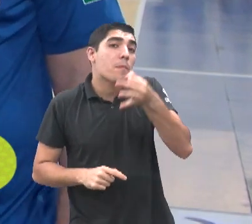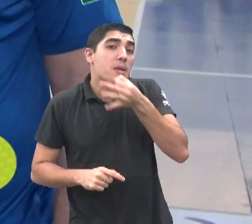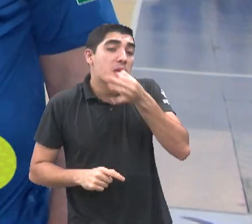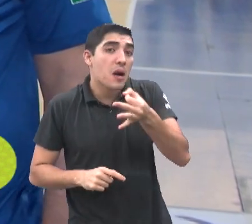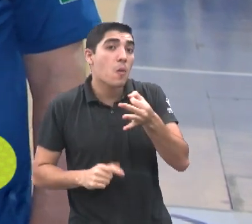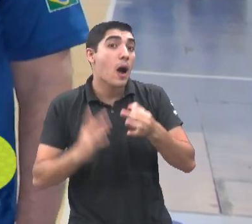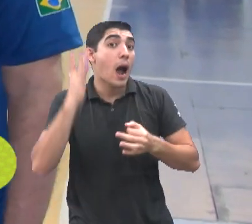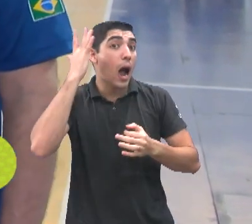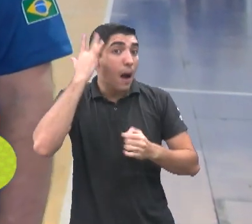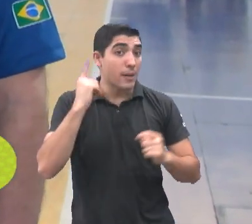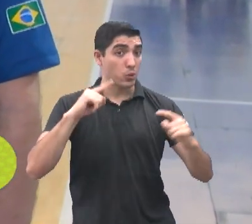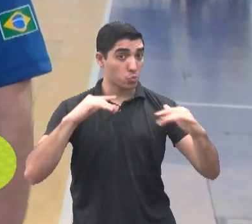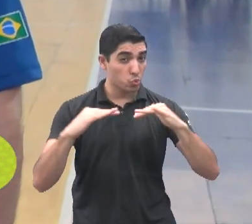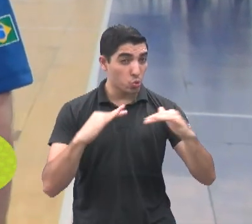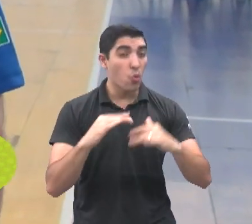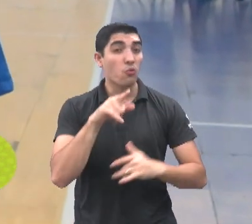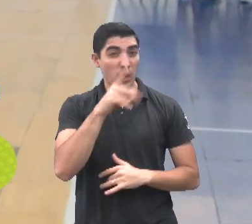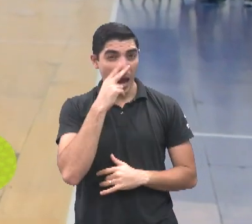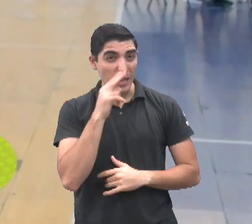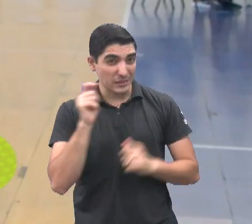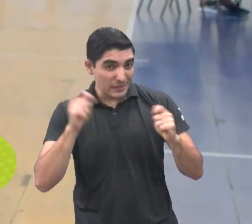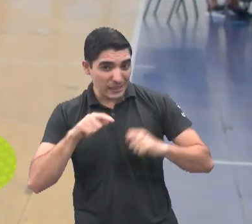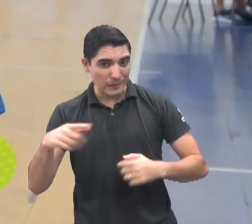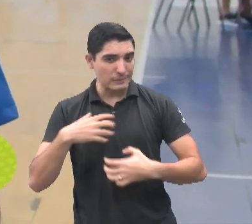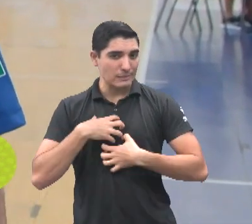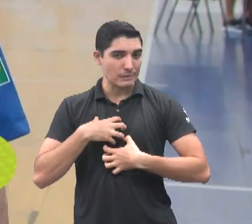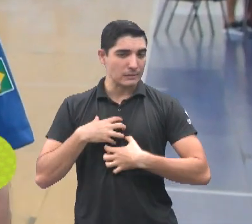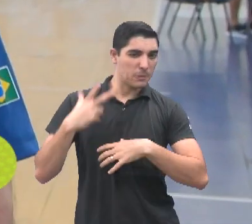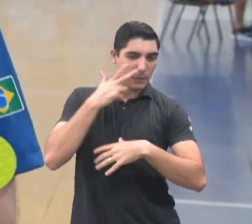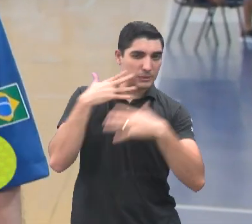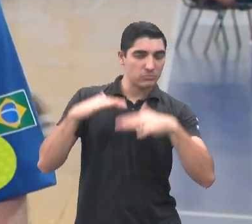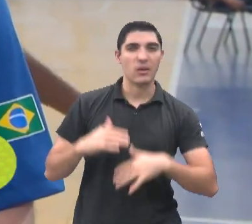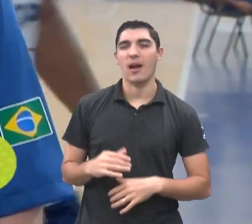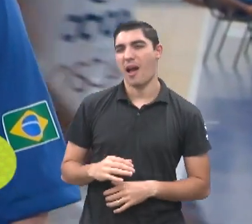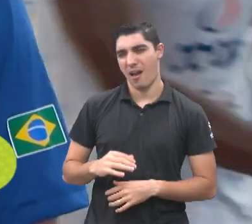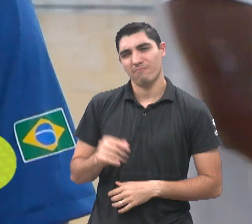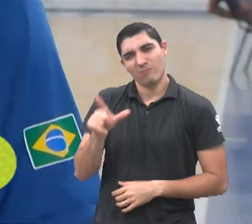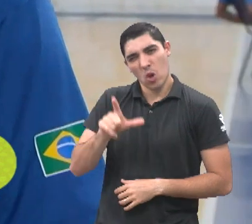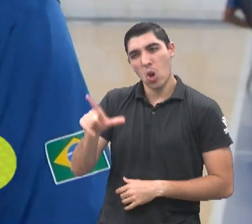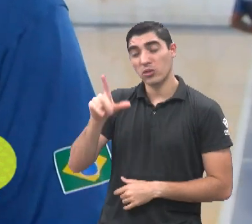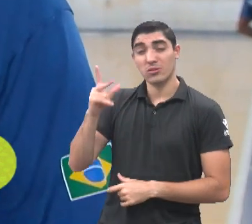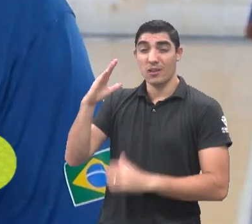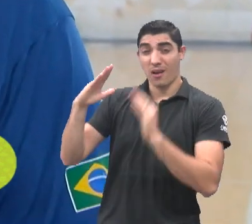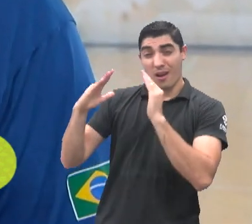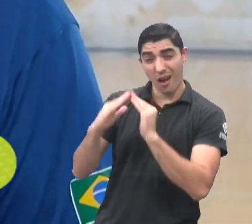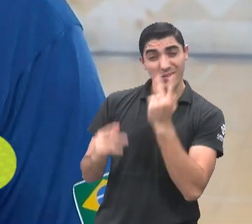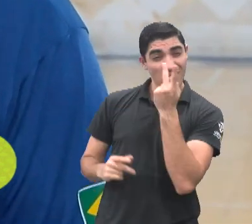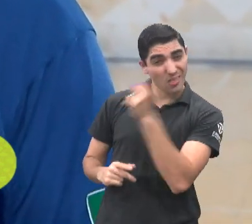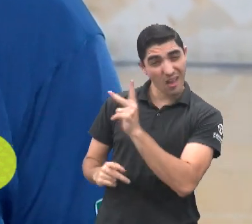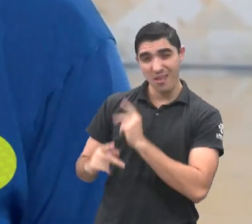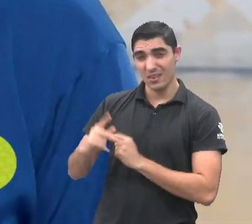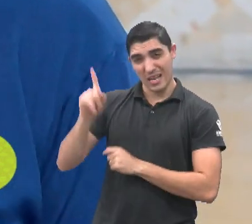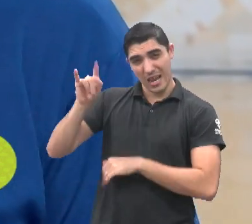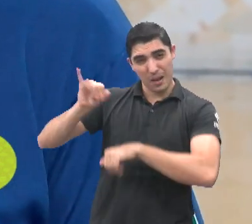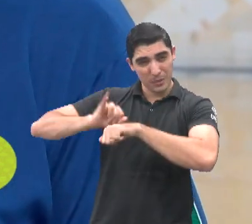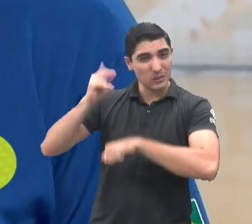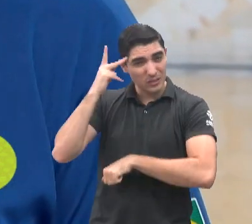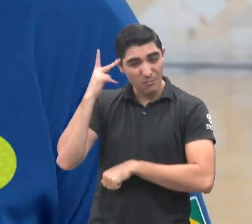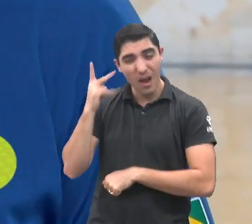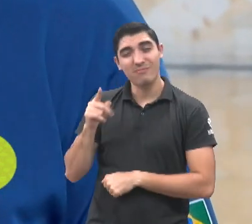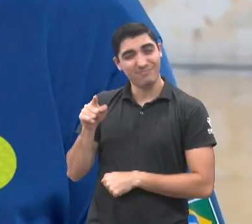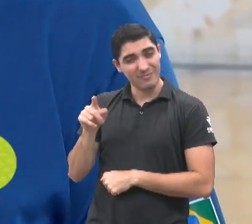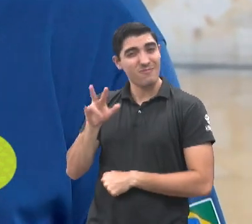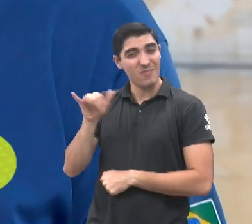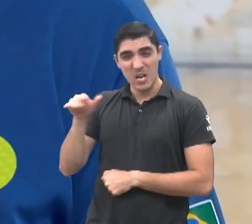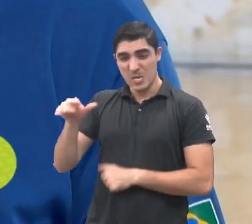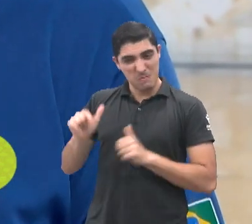amanhã contra o São José? Bem, com certeza o Paulistano, né, vai vir com tudo, né, vai estar em casa, vai vir com tudo, mas isso aí faz parte. Esse campeonato, eu